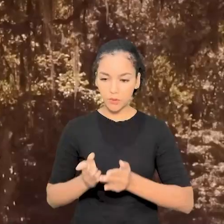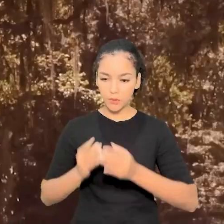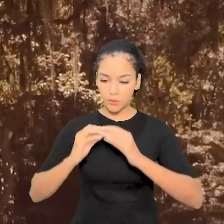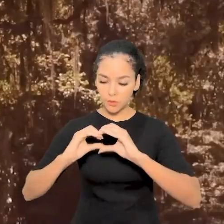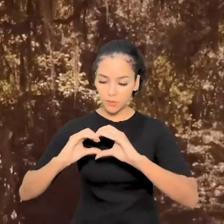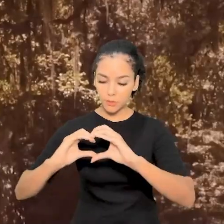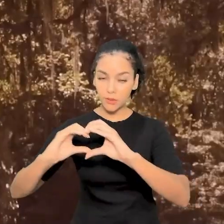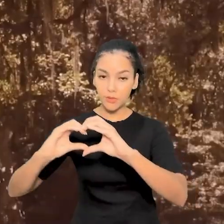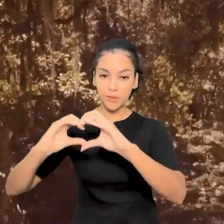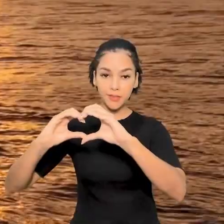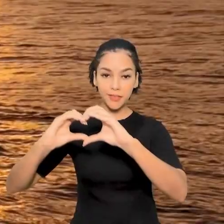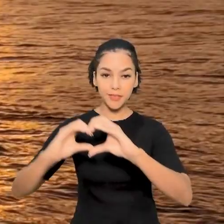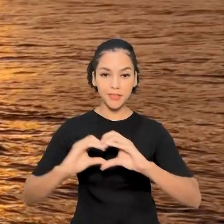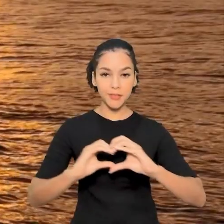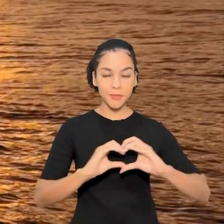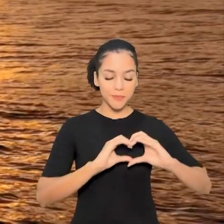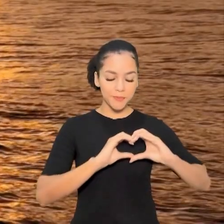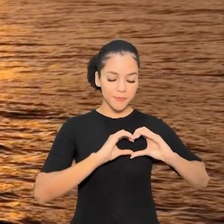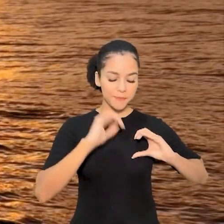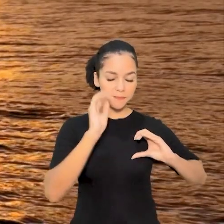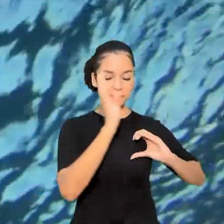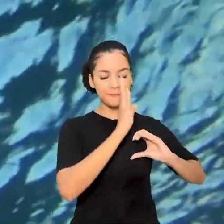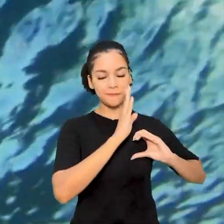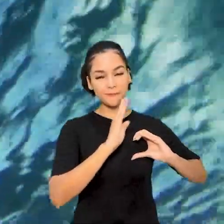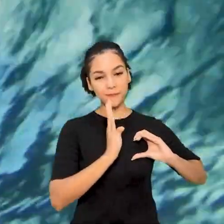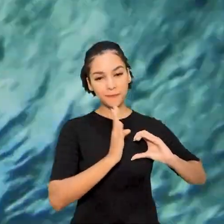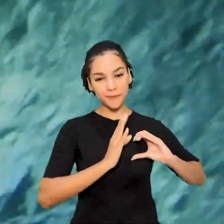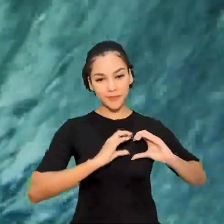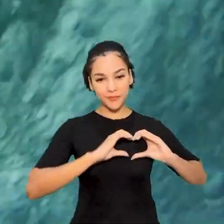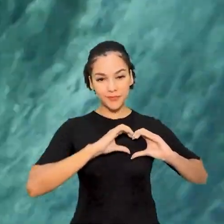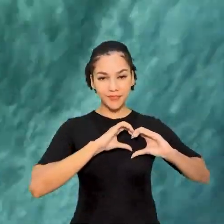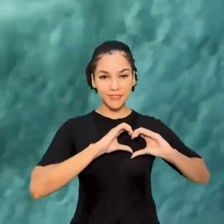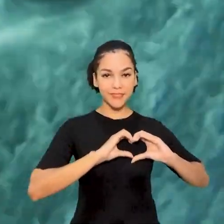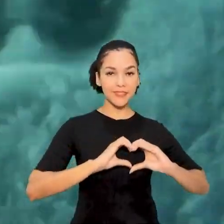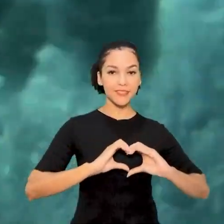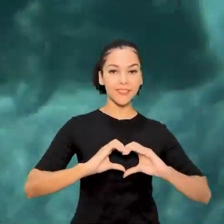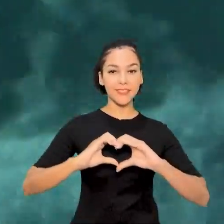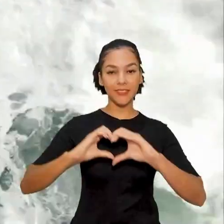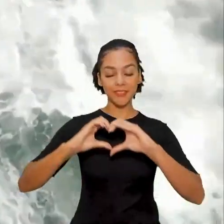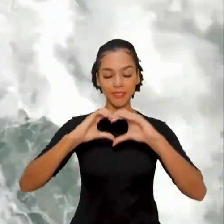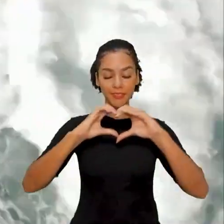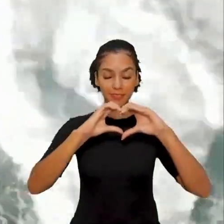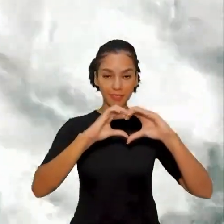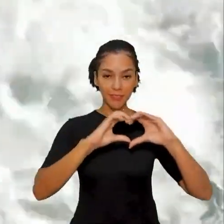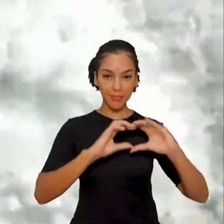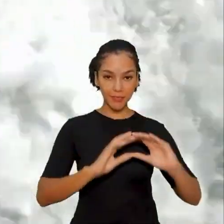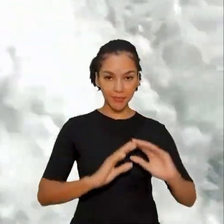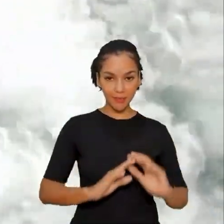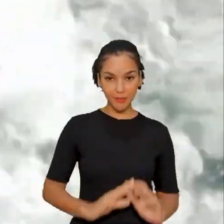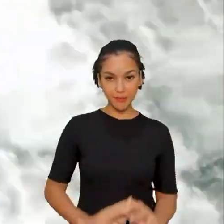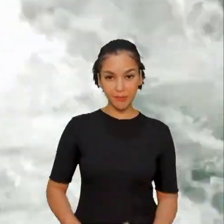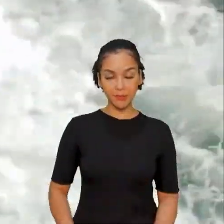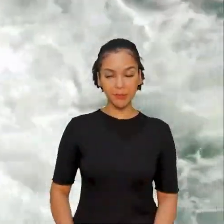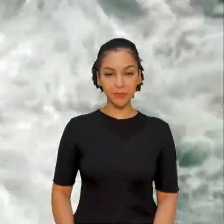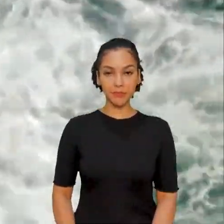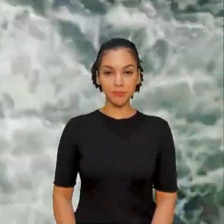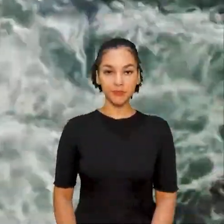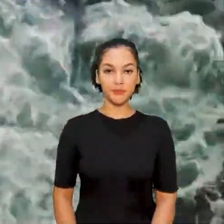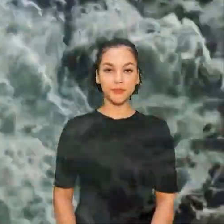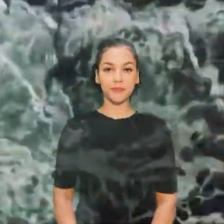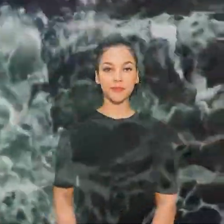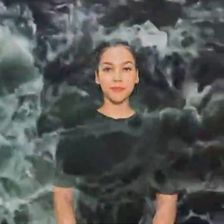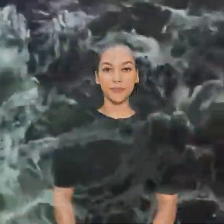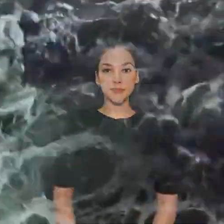coração do meu Brasil coração coração do meu Brasil